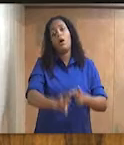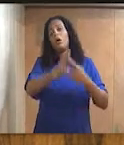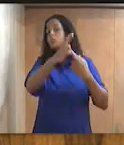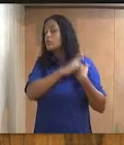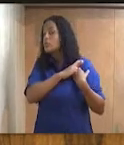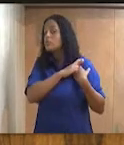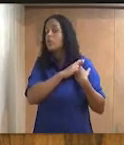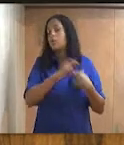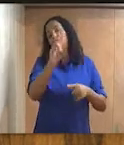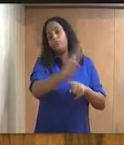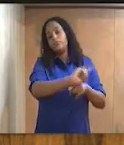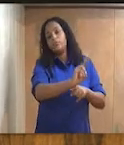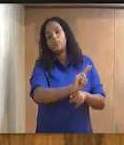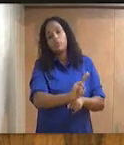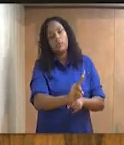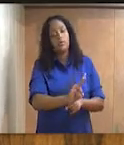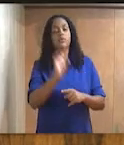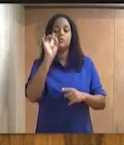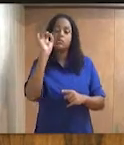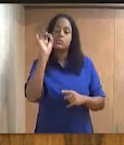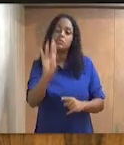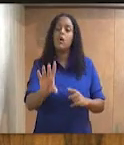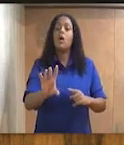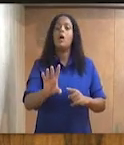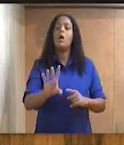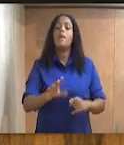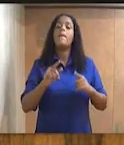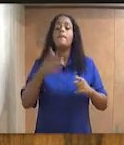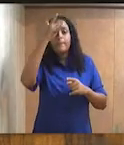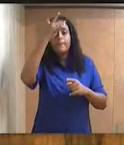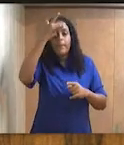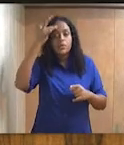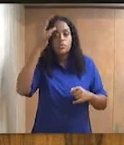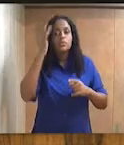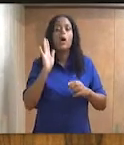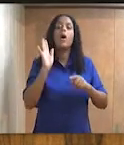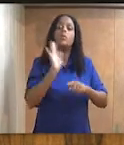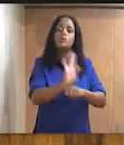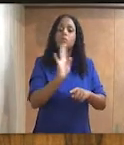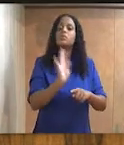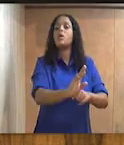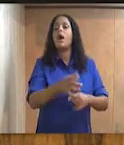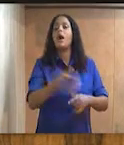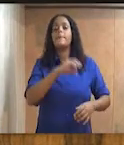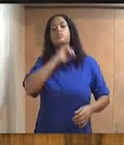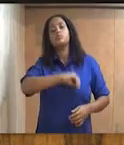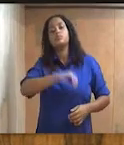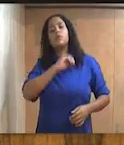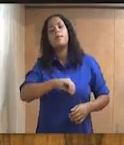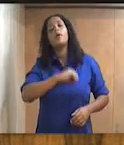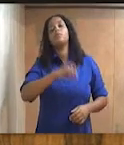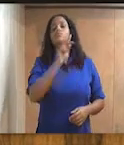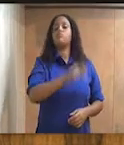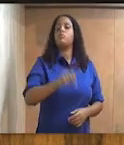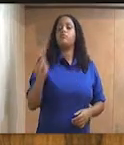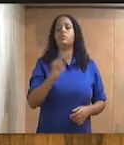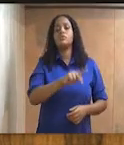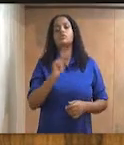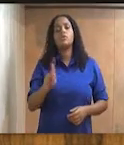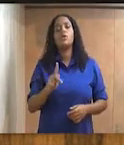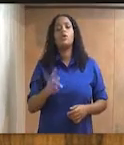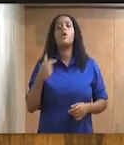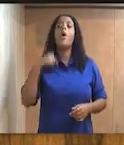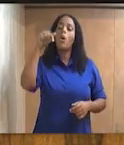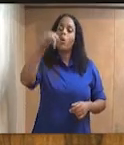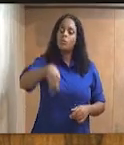fiscal, apenas atenderá às necessidades da classe trabalhadora. Me reuni